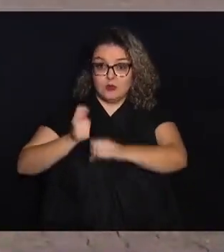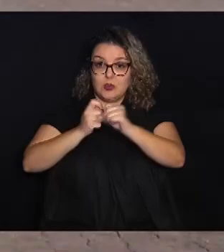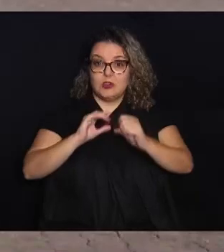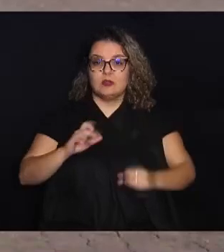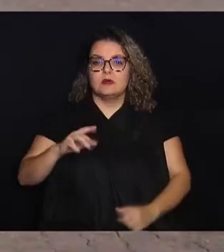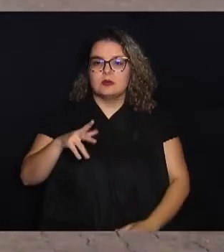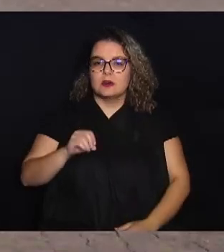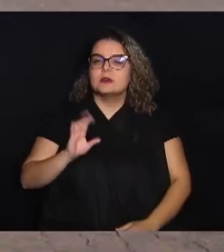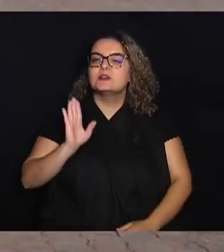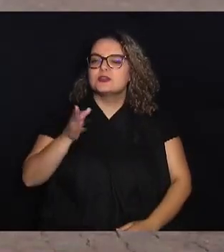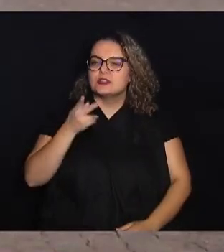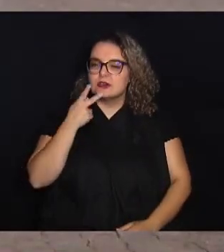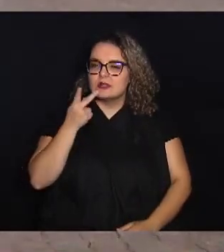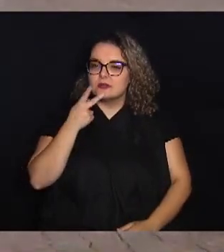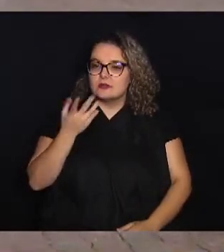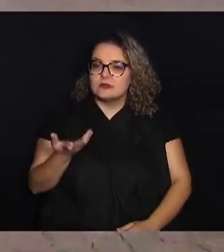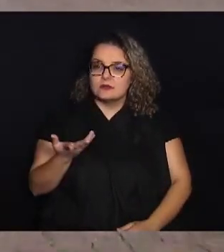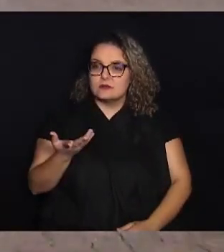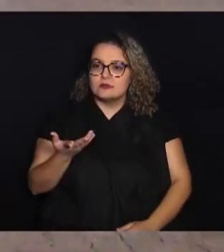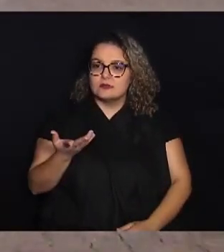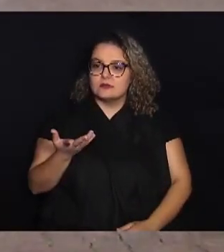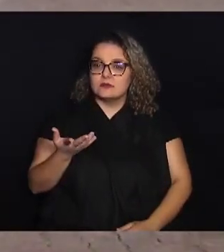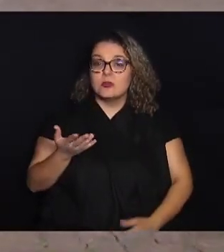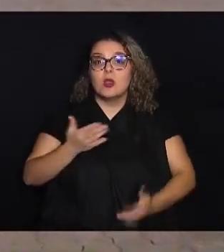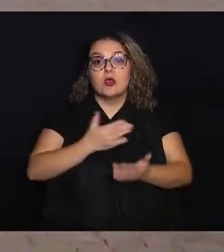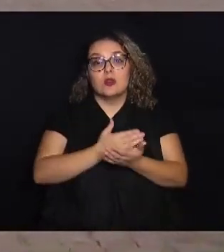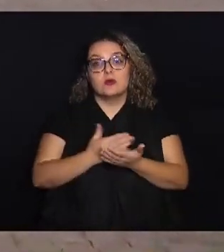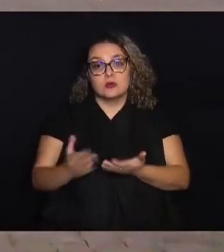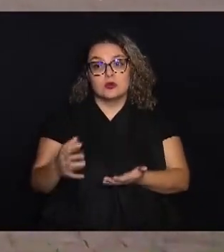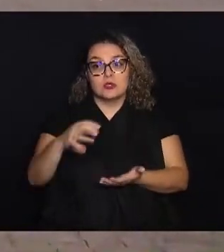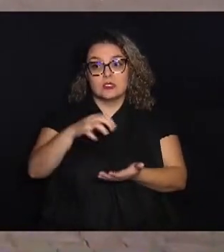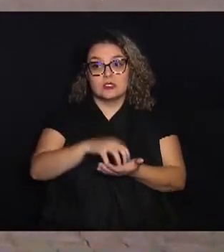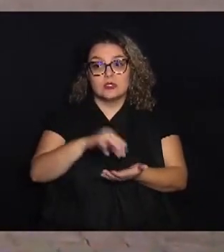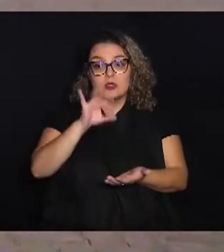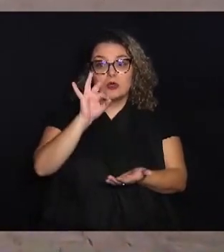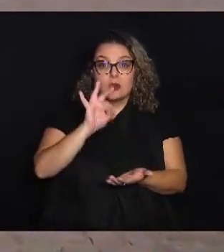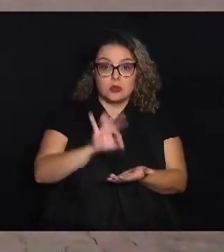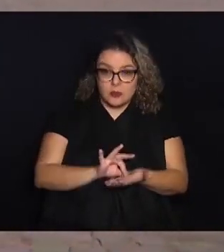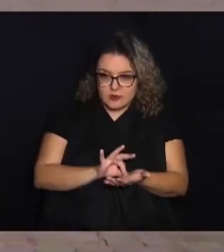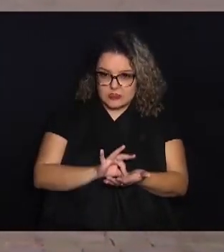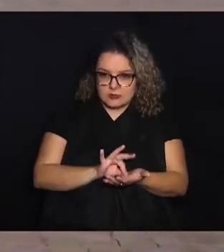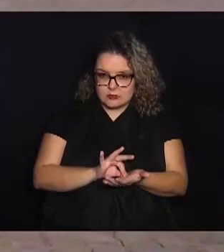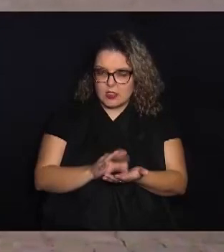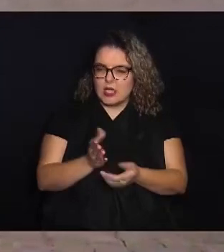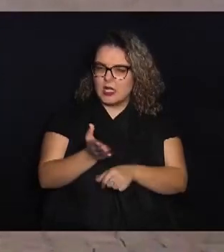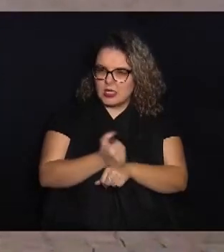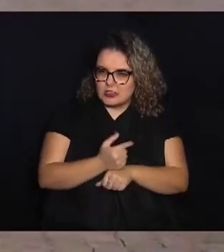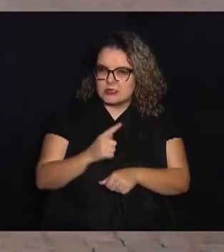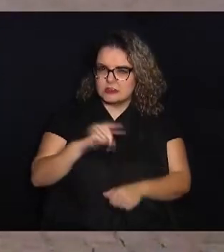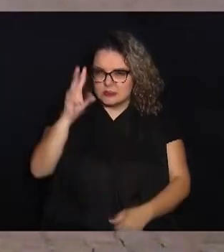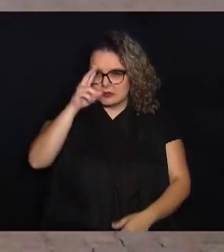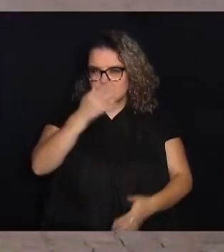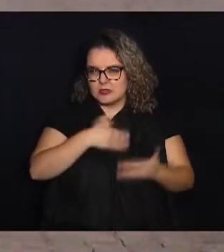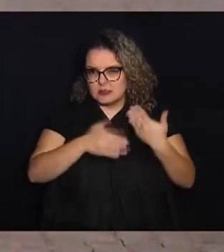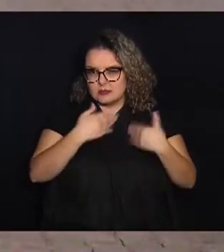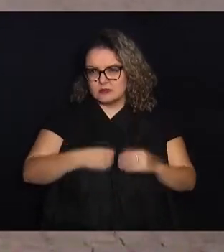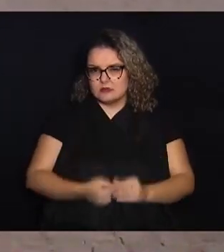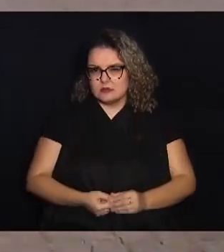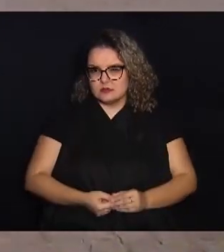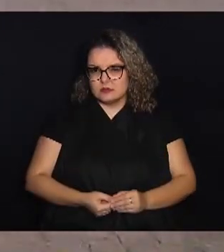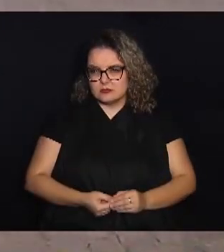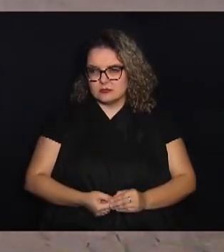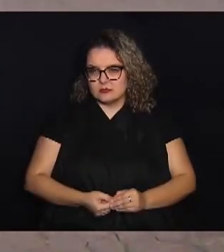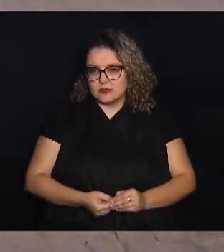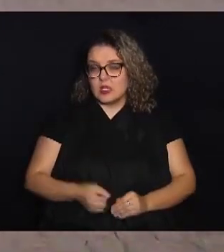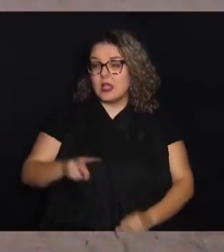falar já já. Então, aqui começou a cidade oficialmente. Antes teve muita história, né? Até ela foi a